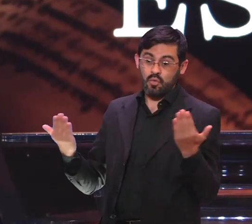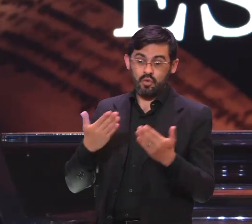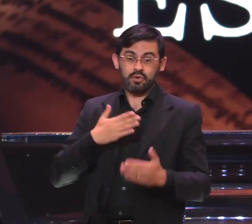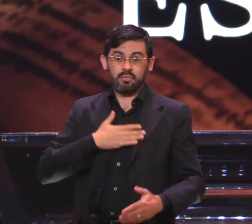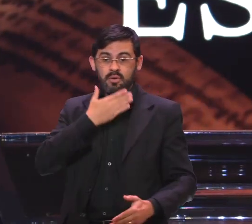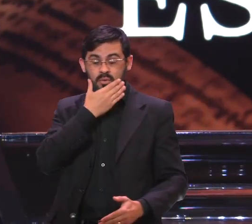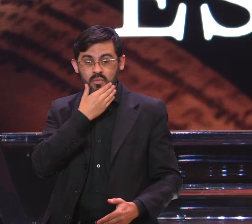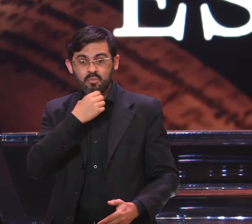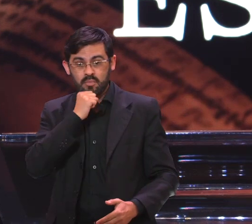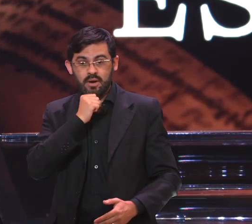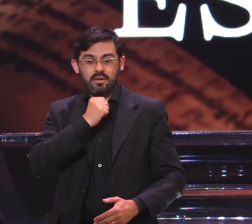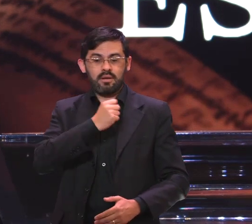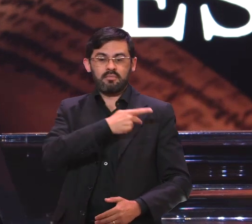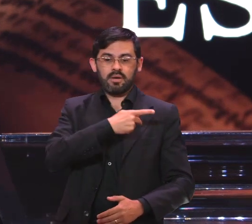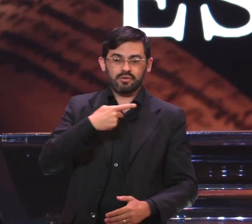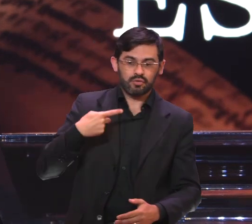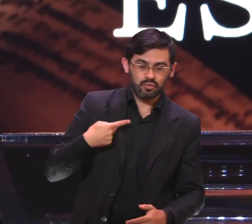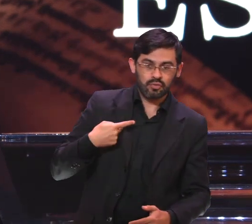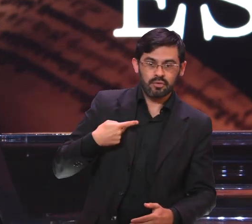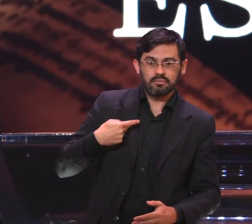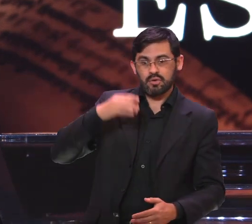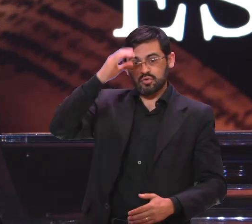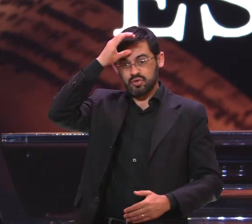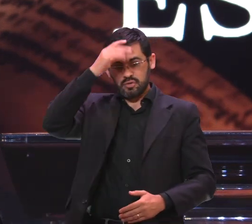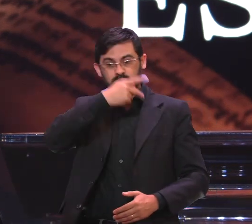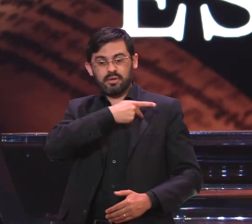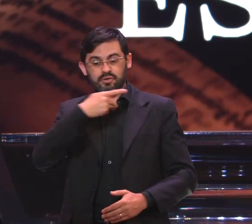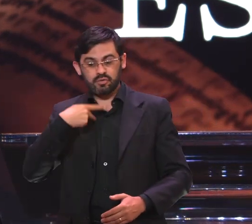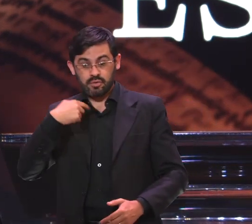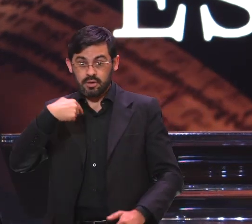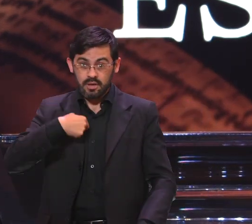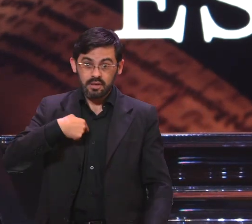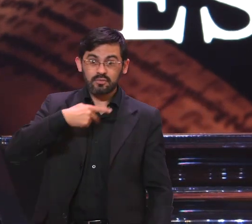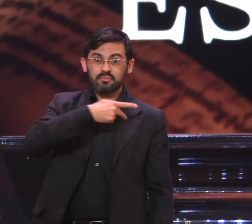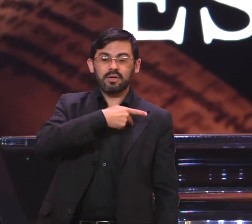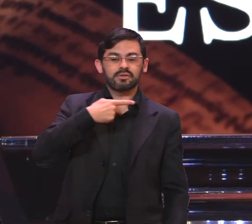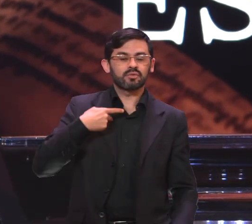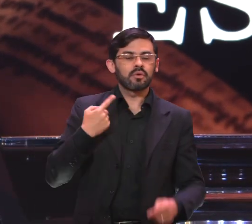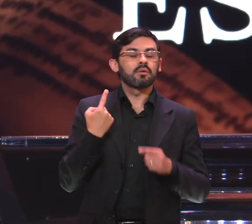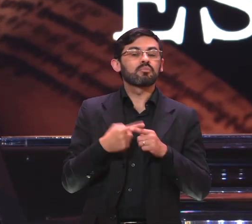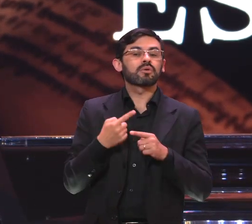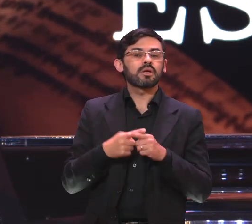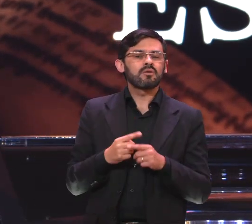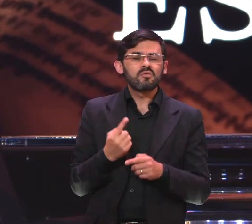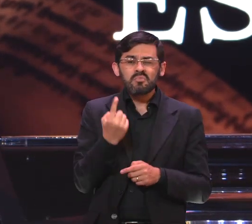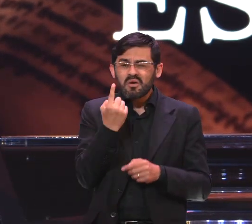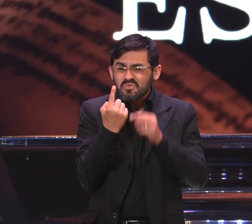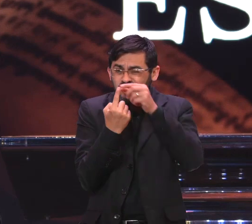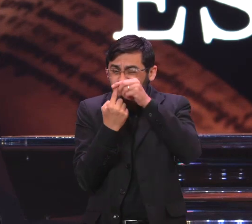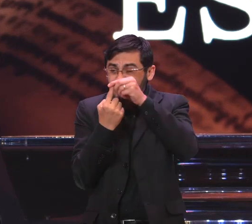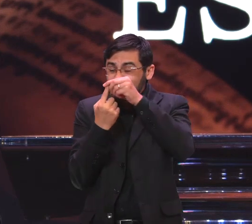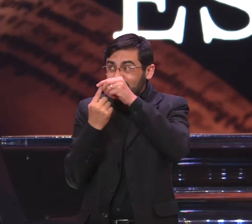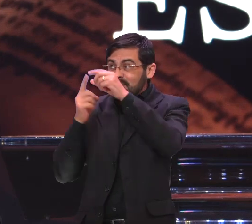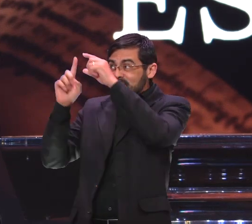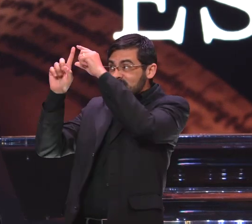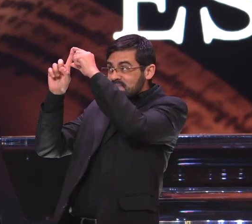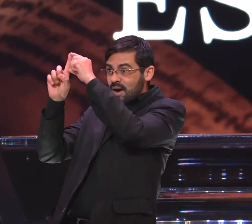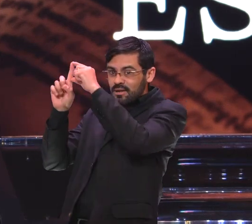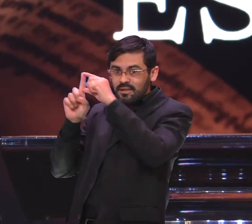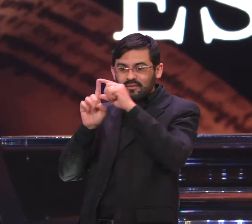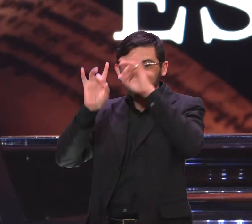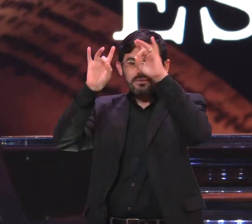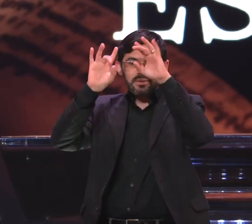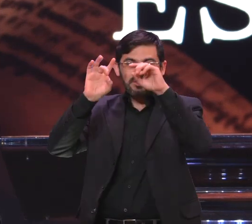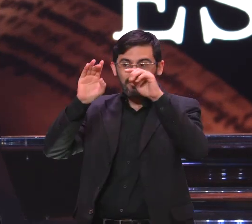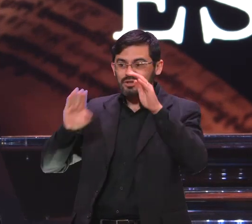pastor, meu tio é pastor, eu sou pastor, porque uma palavra, uma revelação especial de Deus chegou